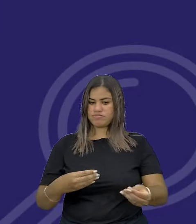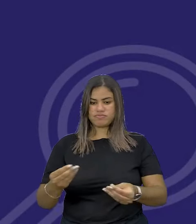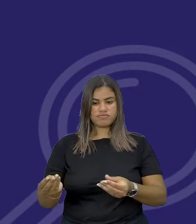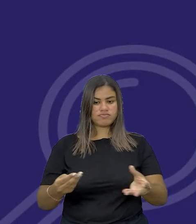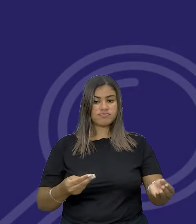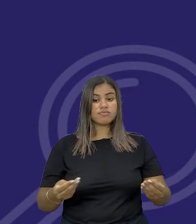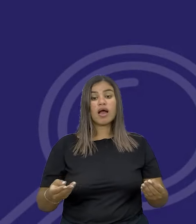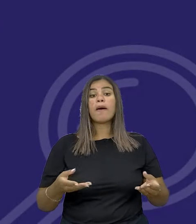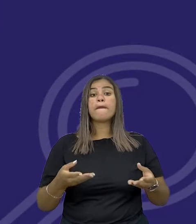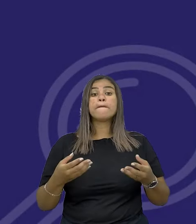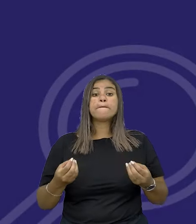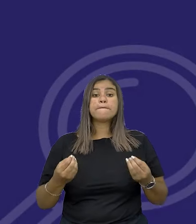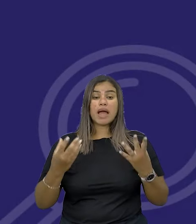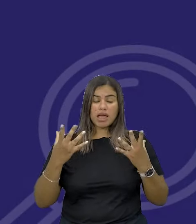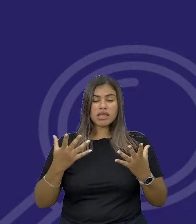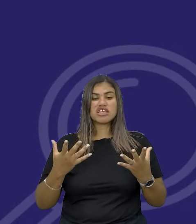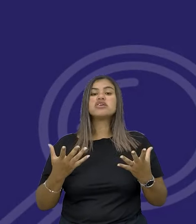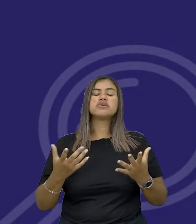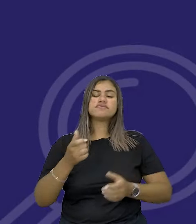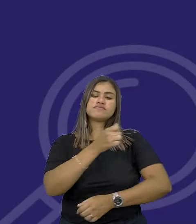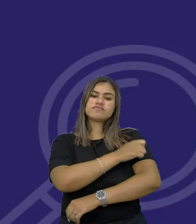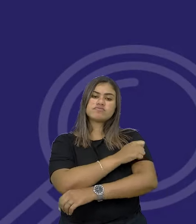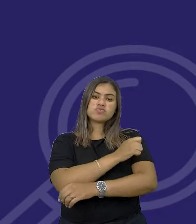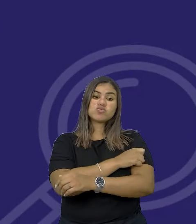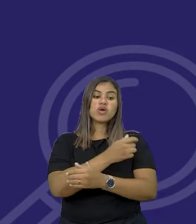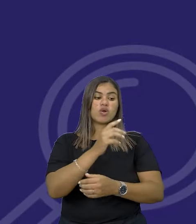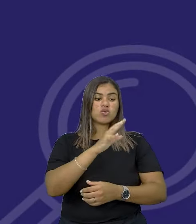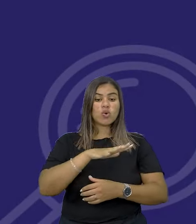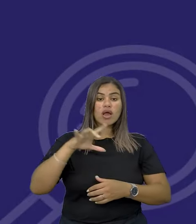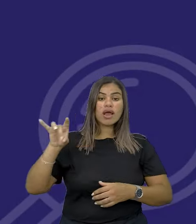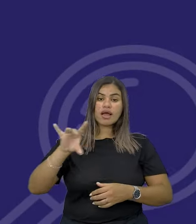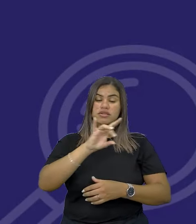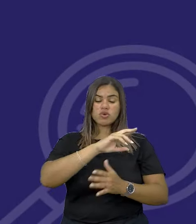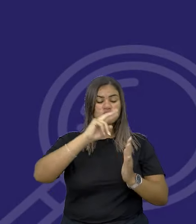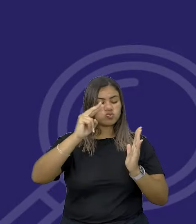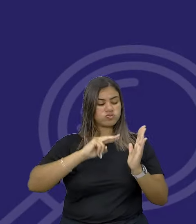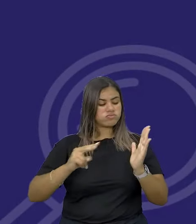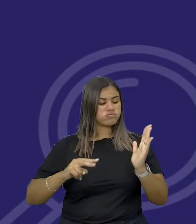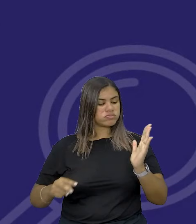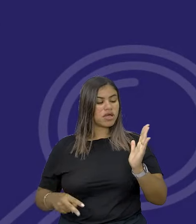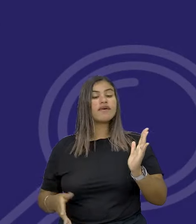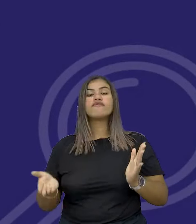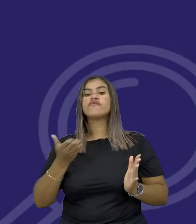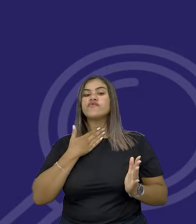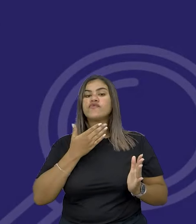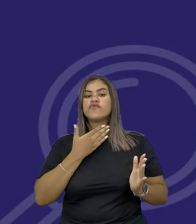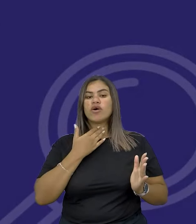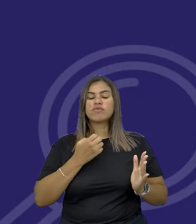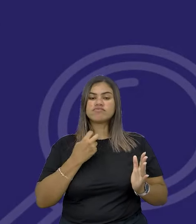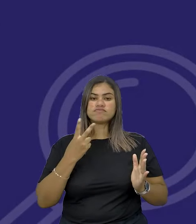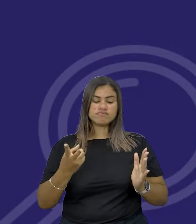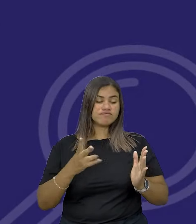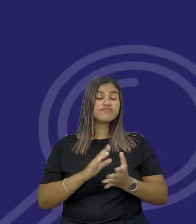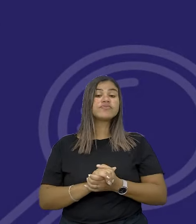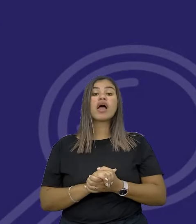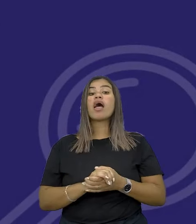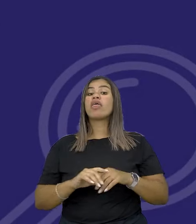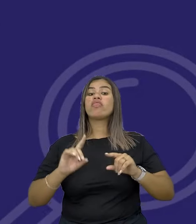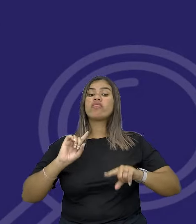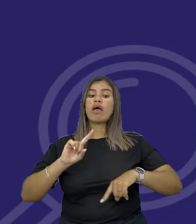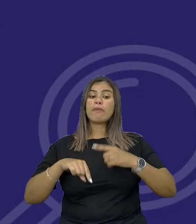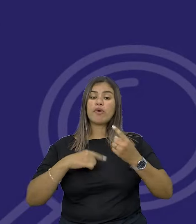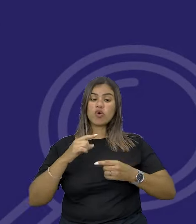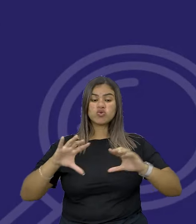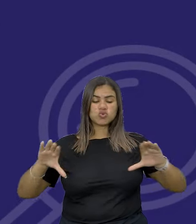desse problema para cada um dos estudantes, solicito que eles sejam feito o quê? Uma leitura, então eles vão estar lendo individualmente. Feito isso, eu vou fazer a